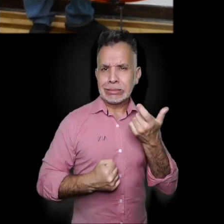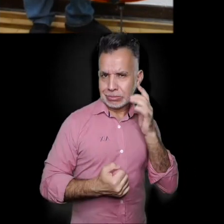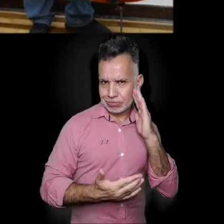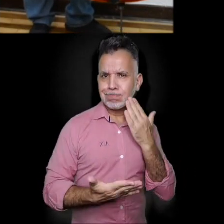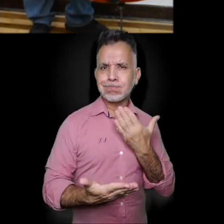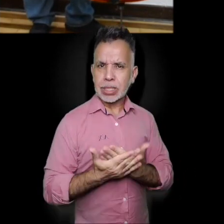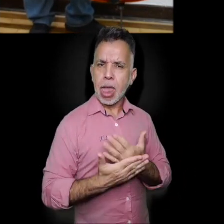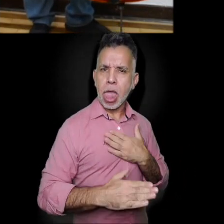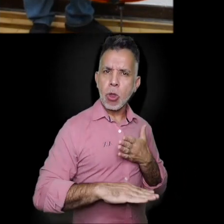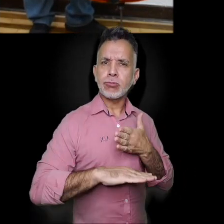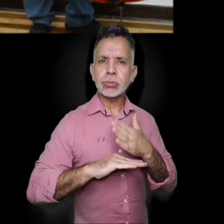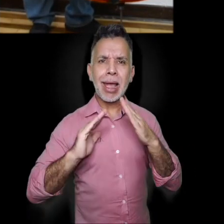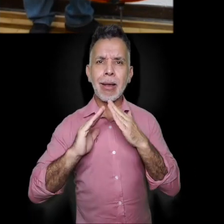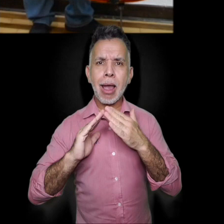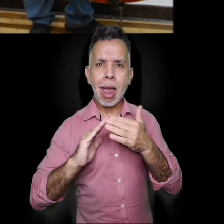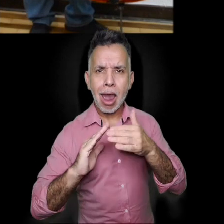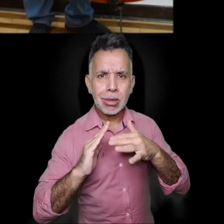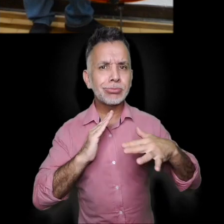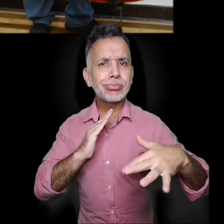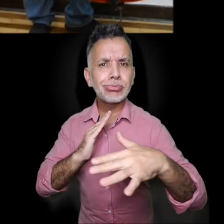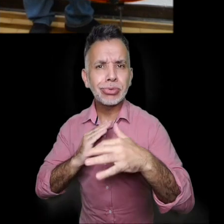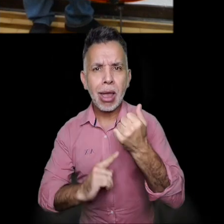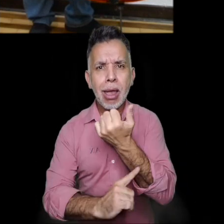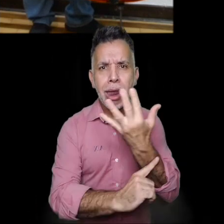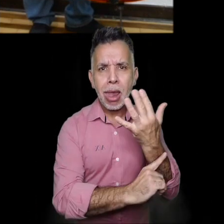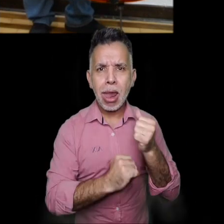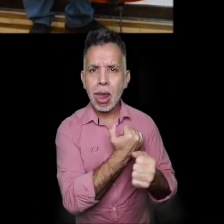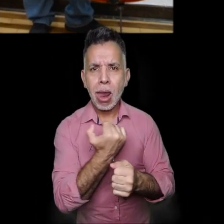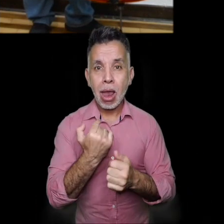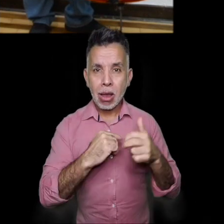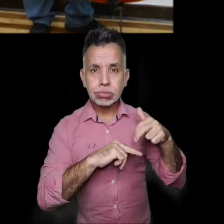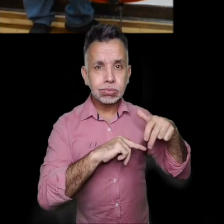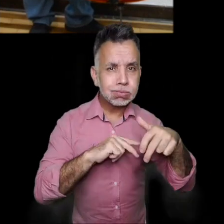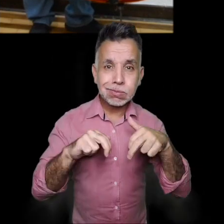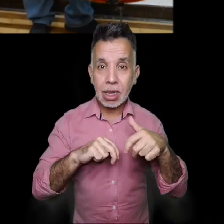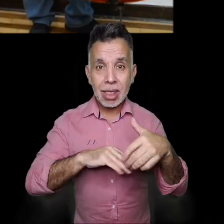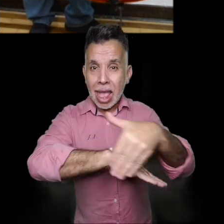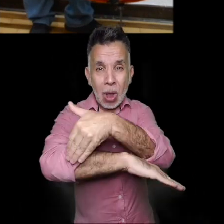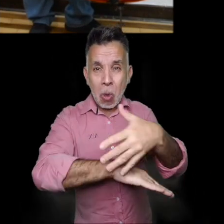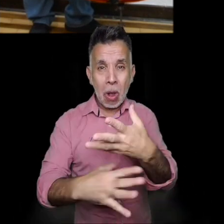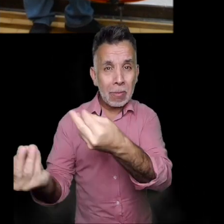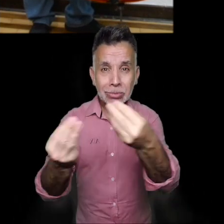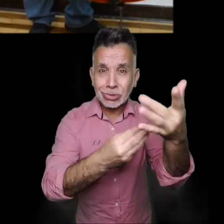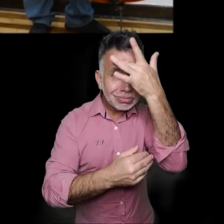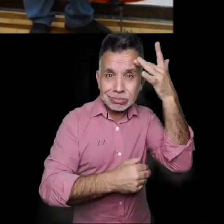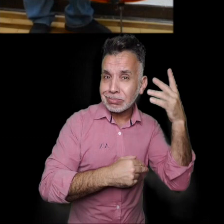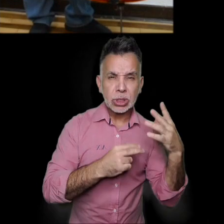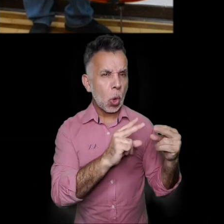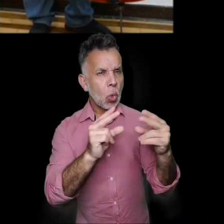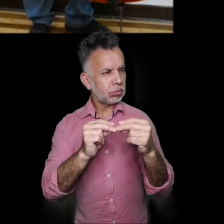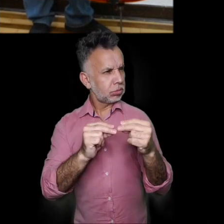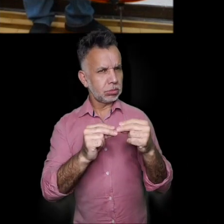meu quintal. Na rua tanta gente, fora da rede